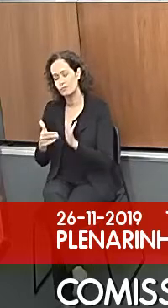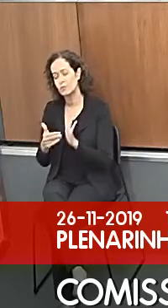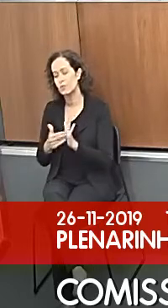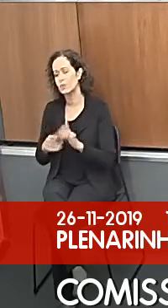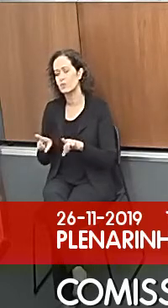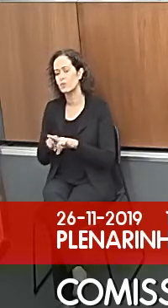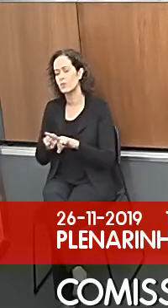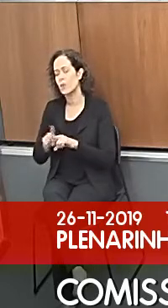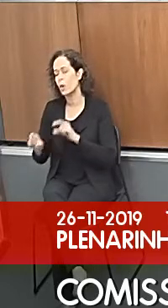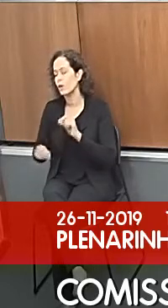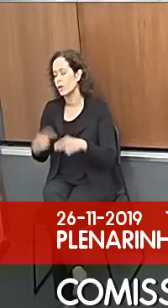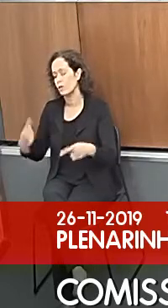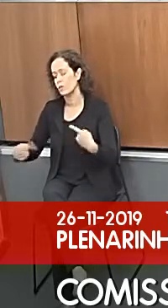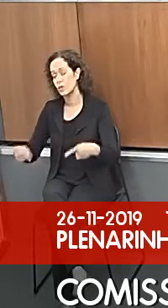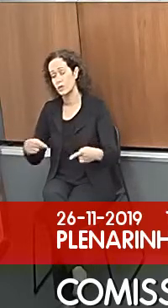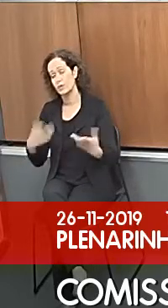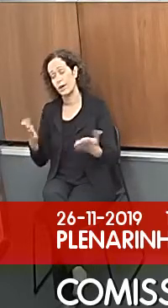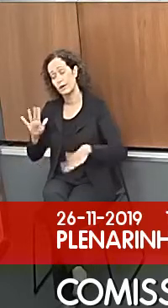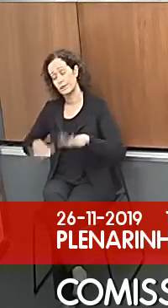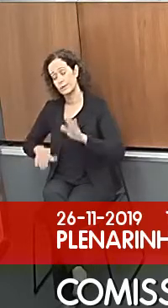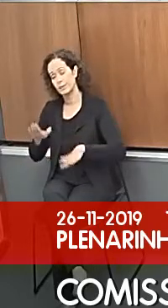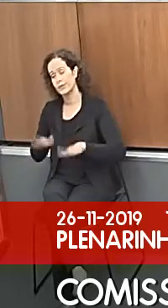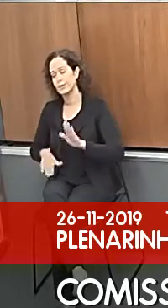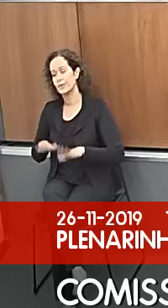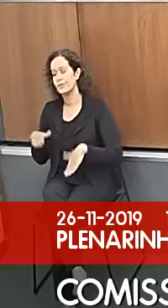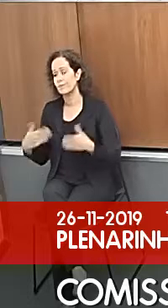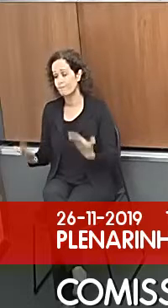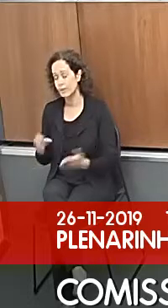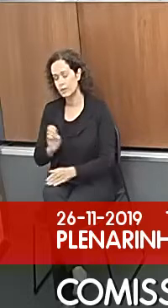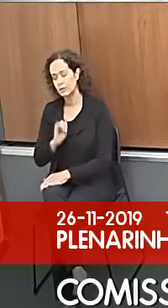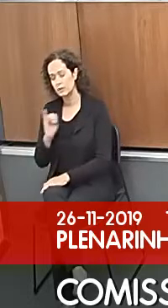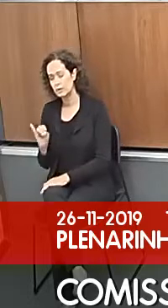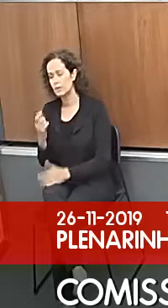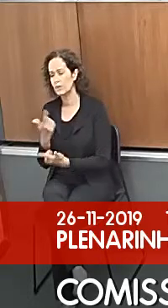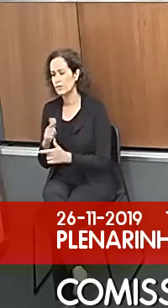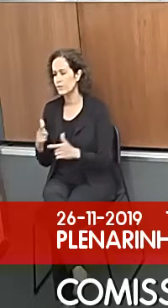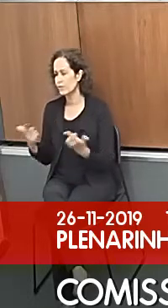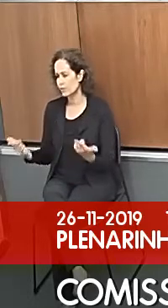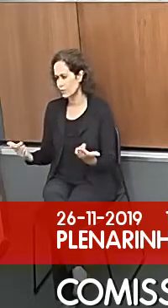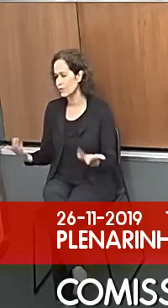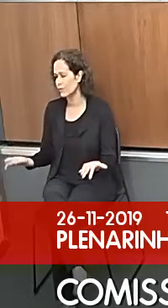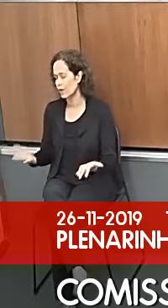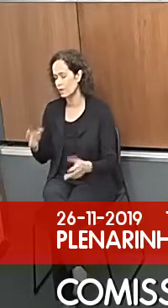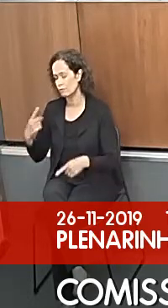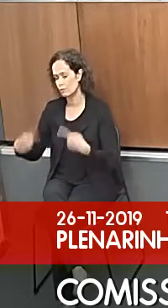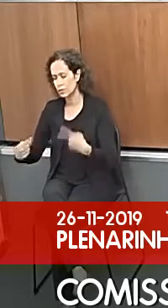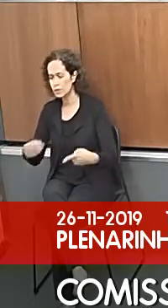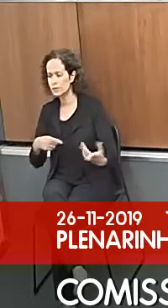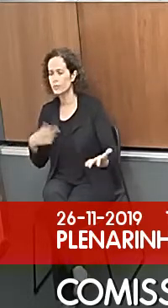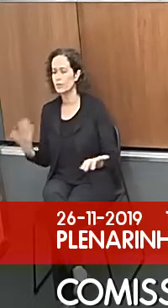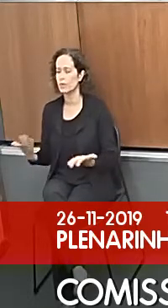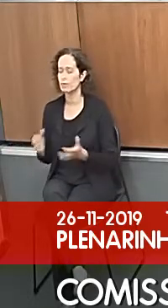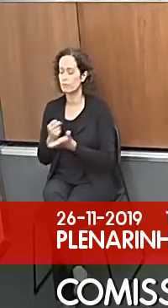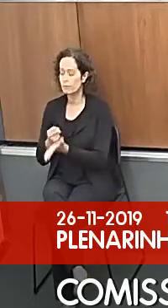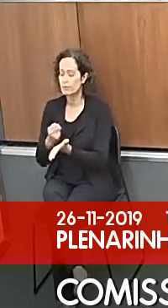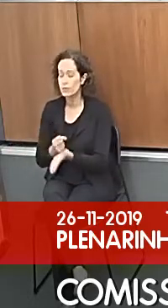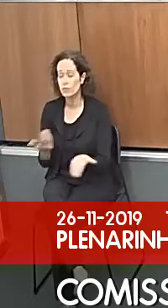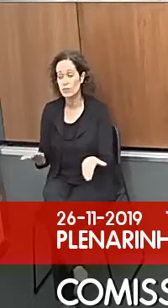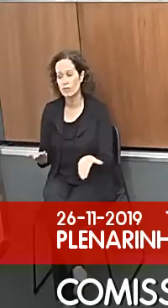passa pela questão política, né, deputado? Sim, com certeza. Se não tiver o engajamento político, a coisa não